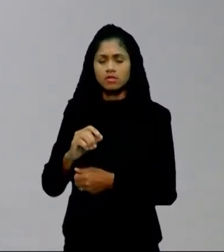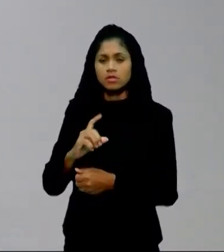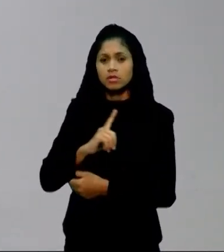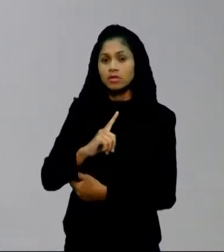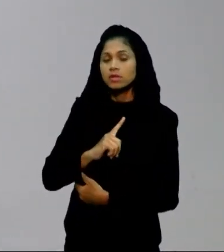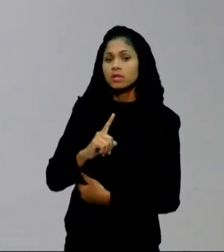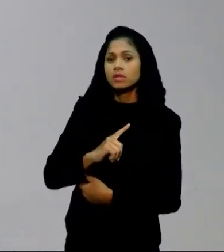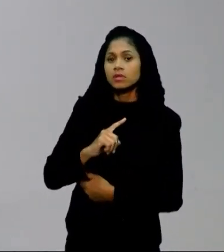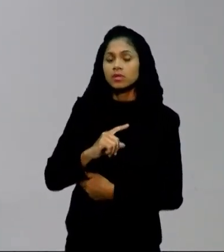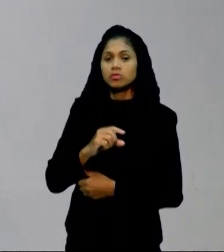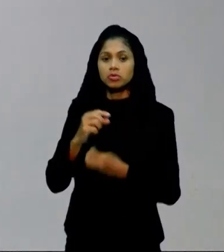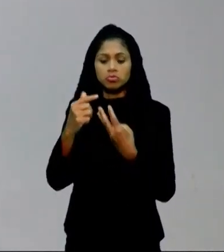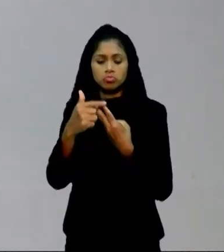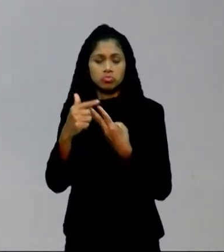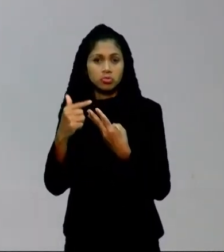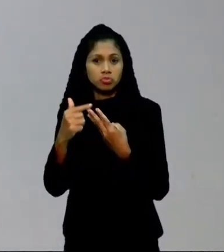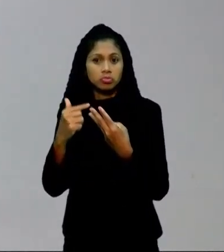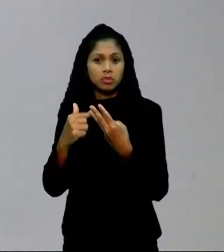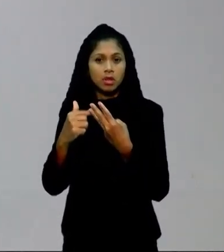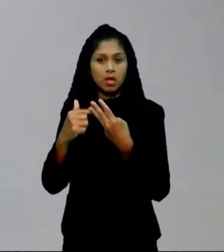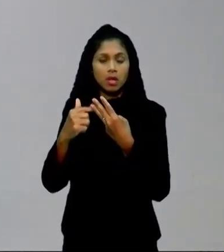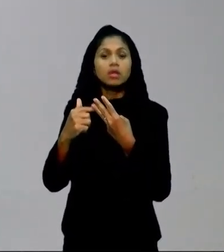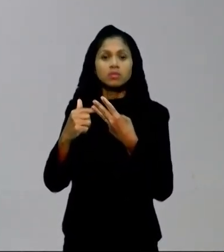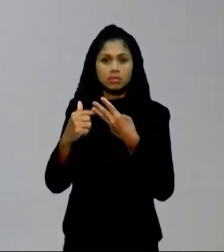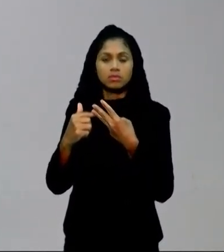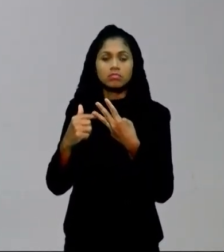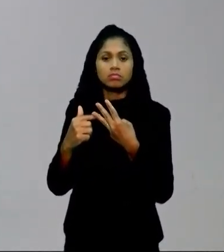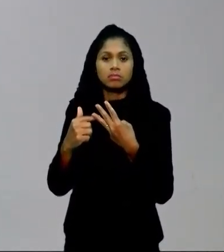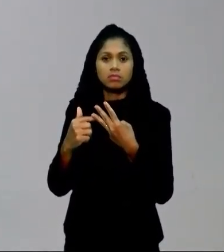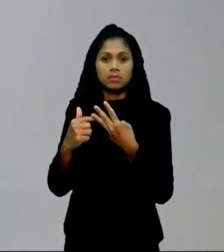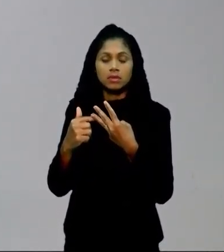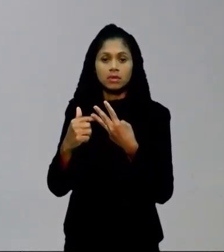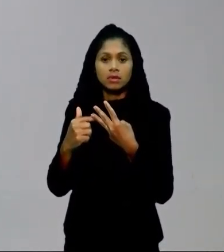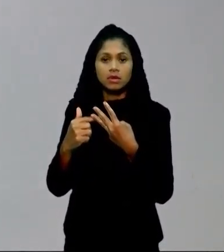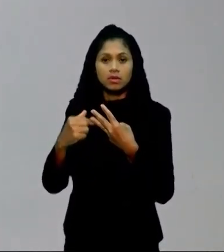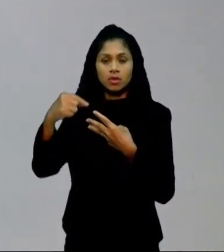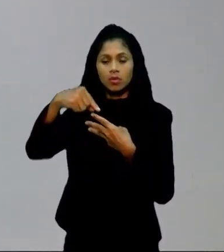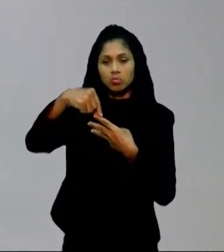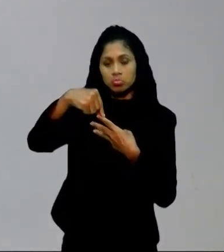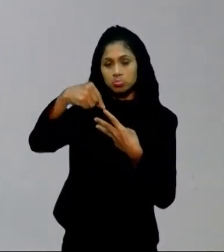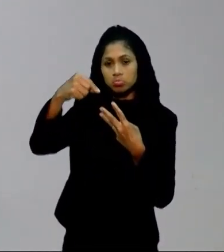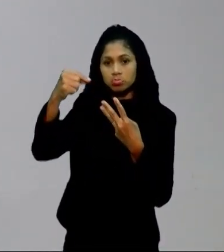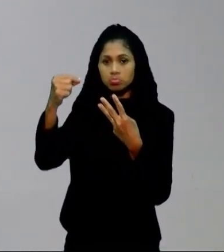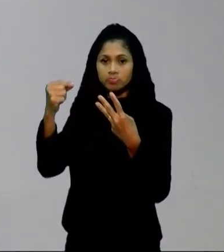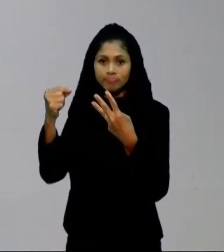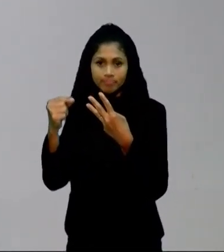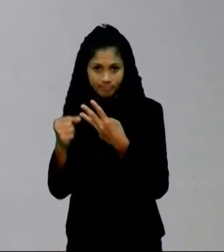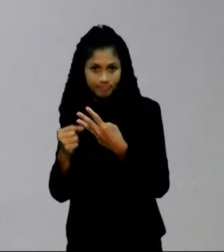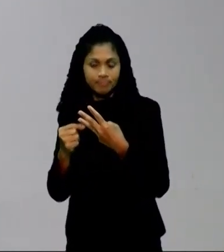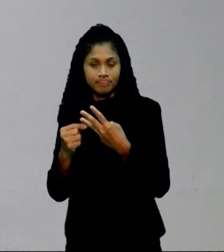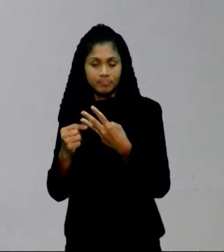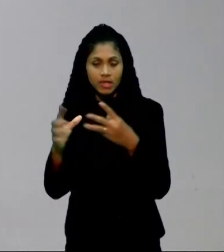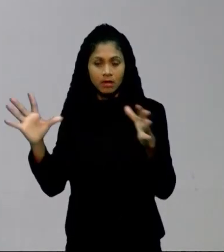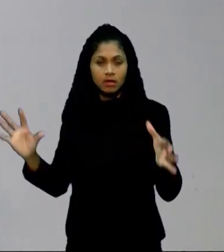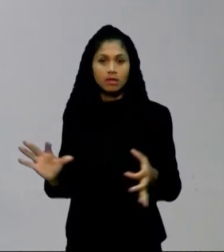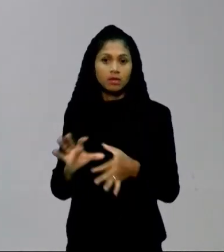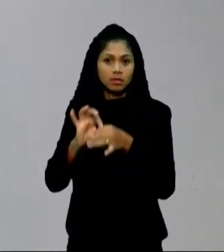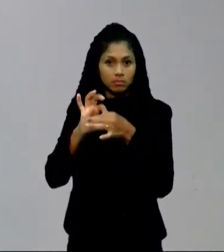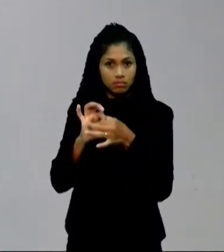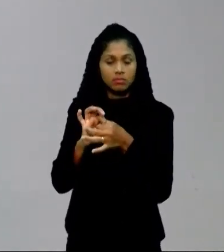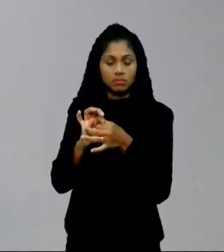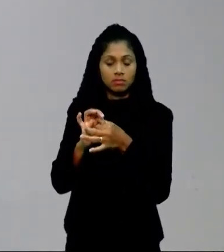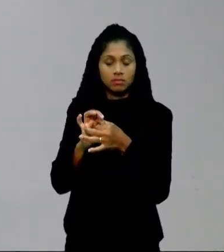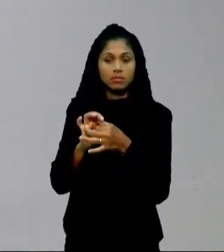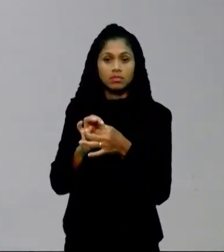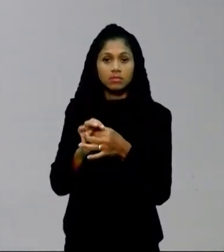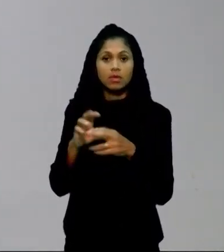média aritmética do primeiro elemento com o terceiro, ele dava o número atômico do que estava no meio. Então, por isso que ele foi